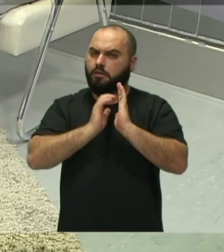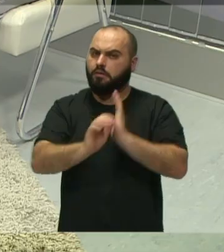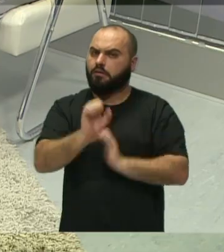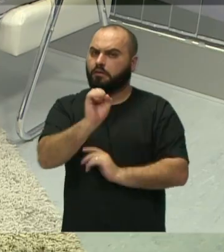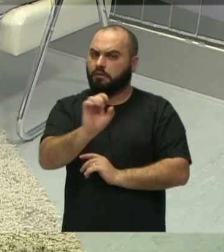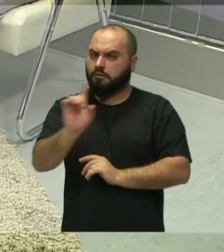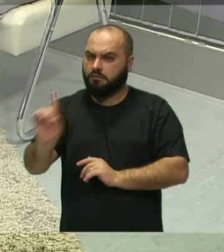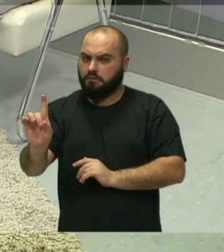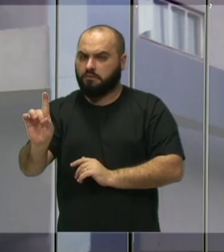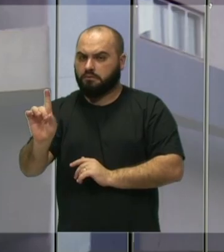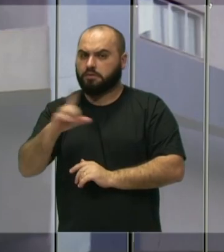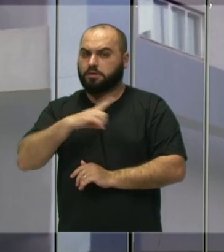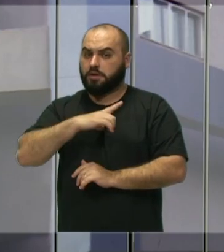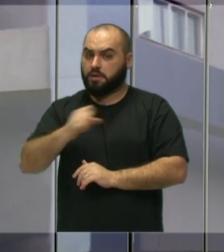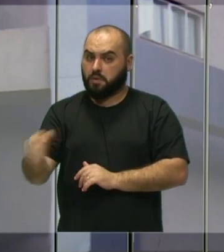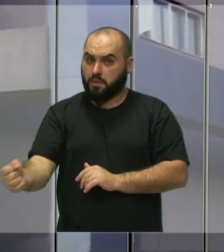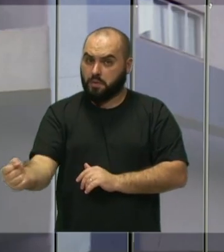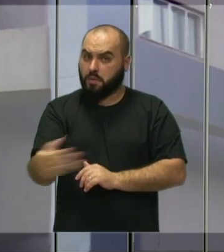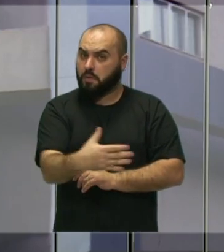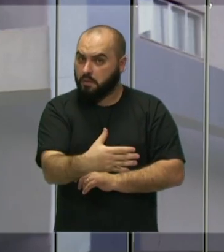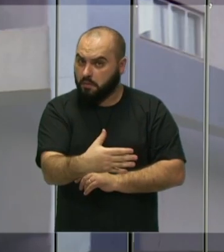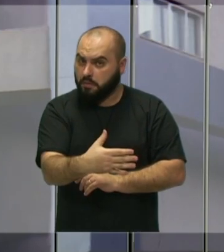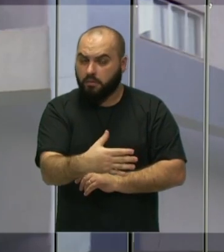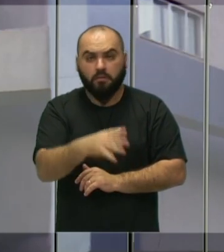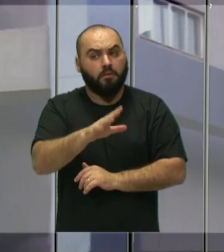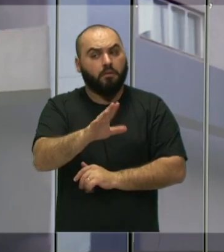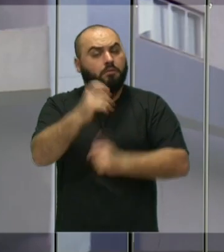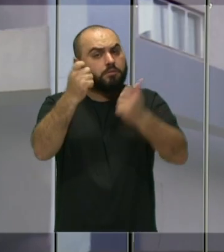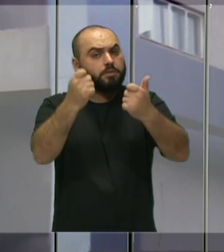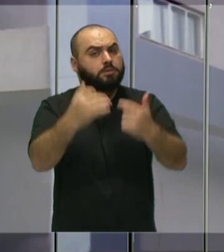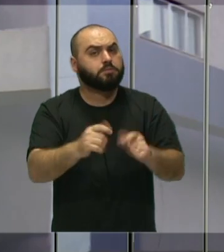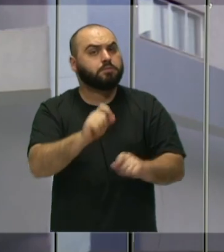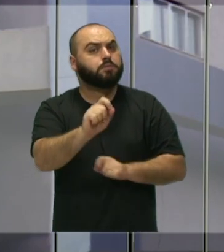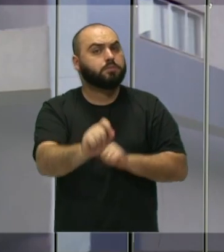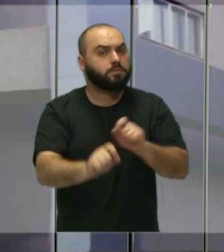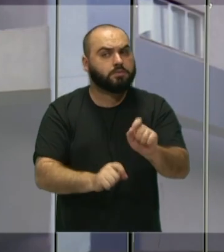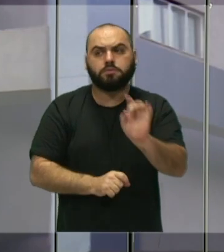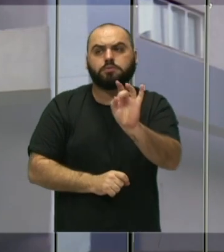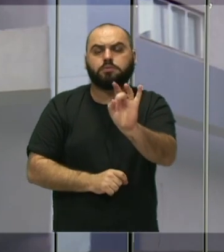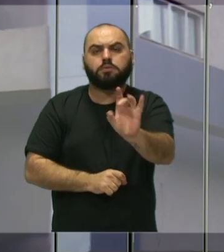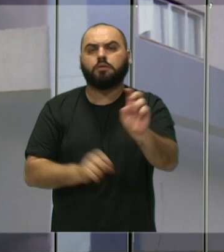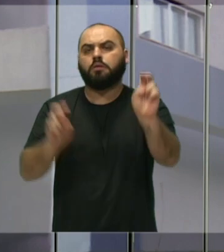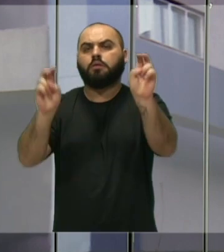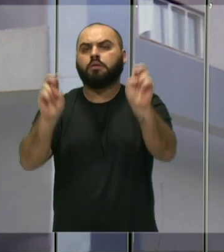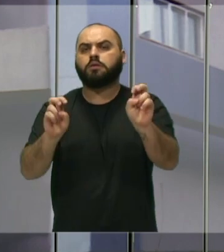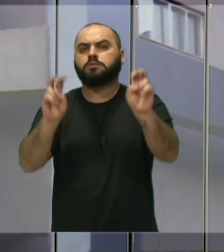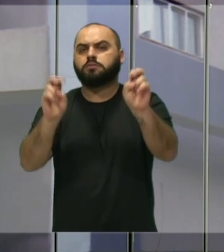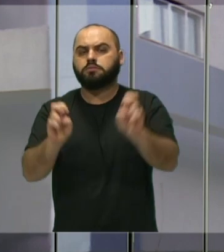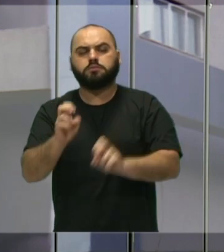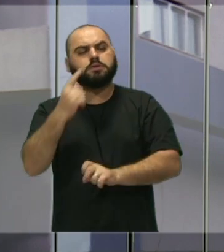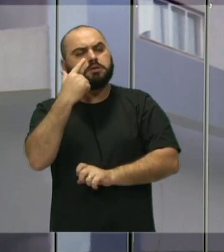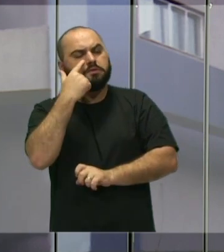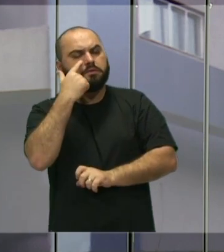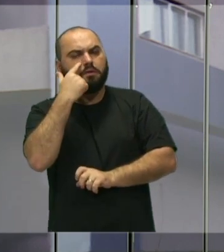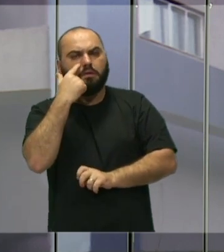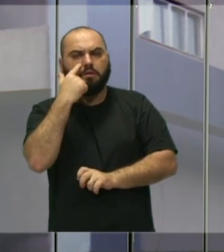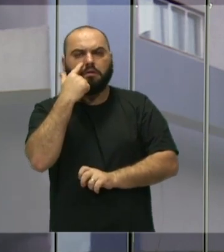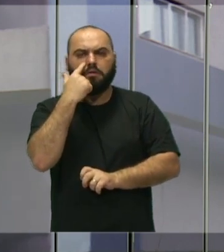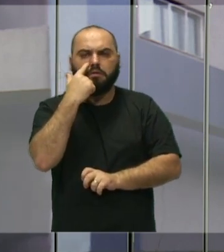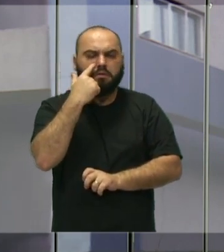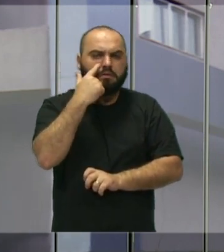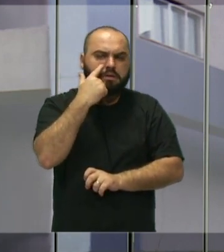novo posicionamento, eu estou falando no novo posicionamento apenas a respeito do que nós vimos e